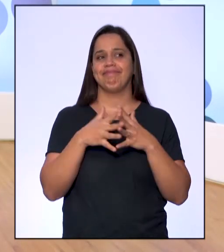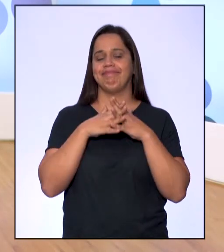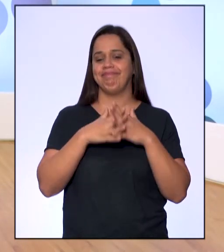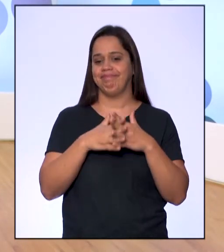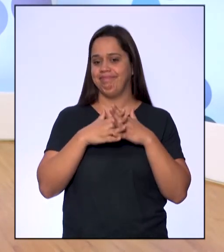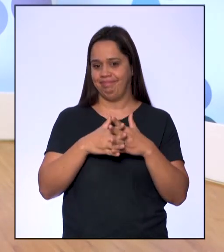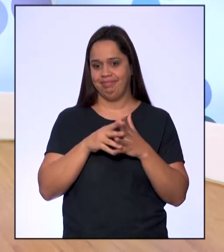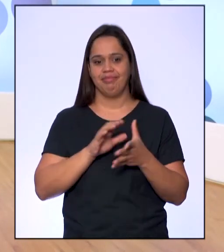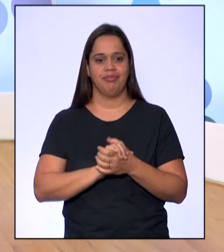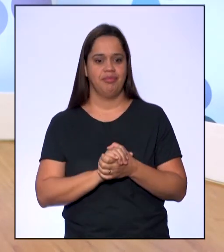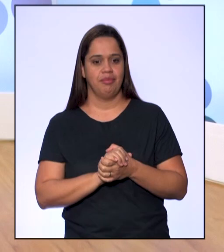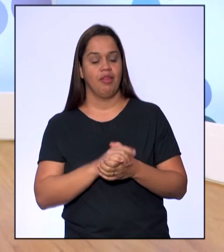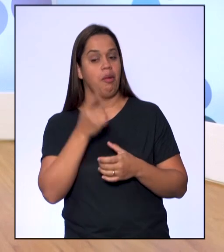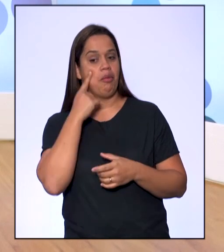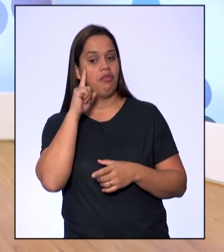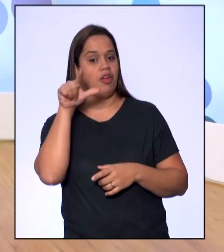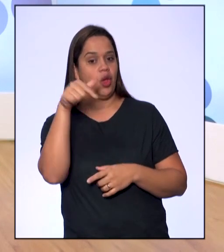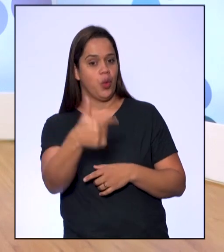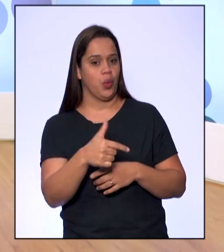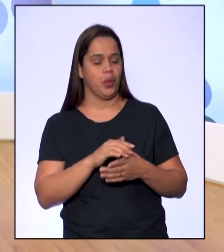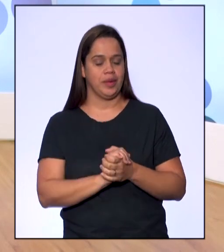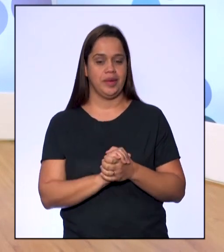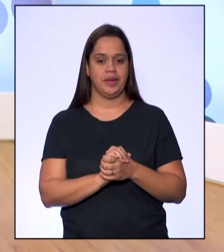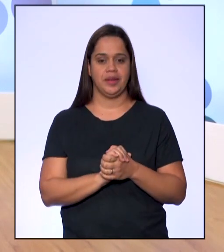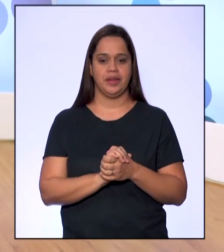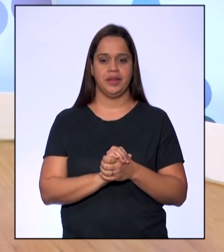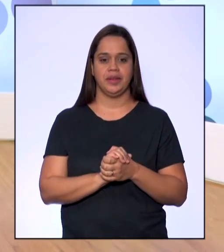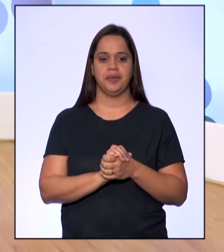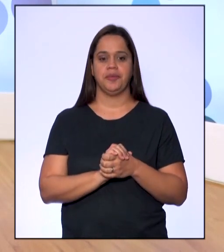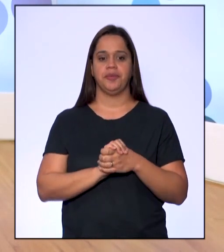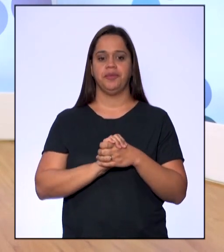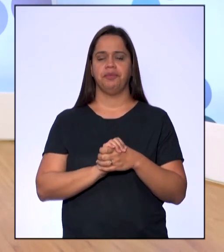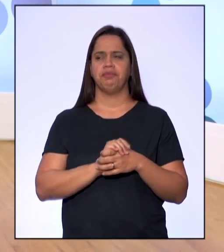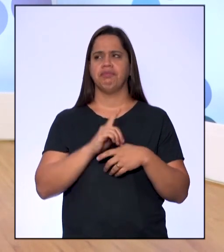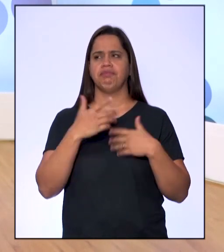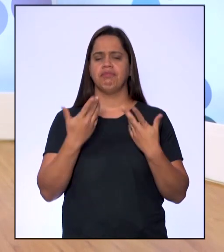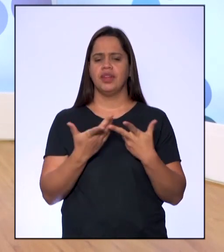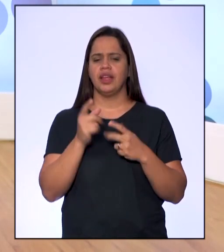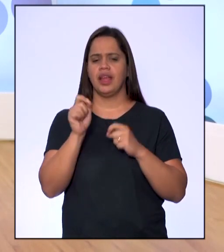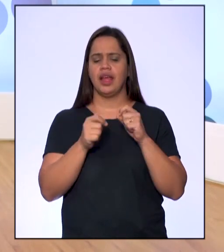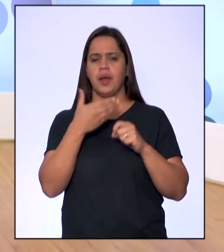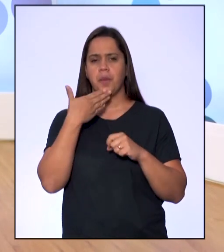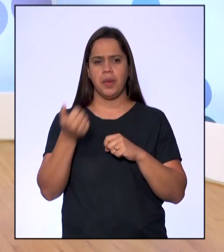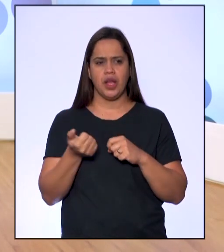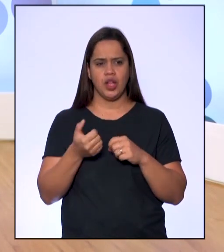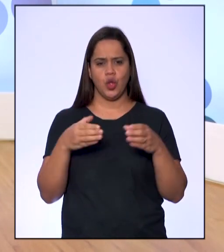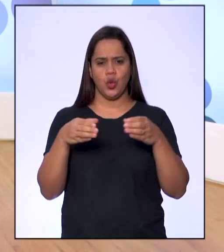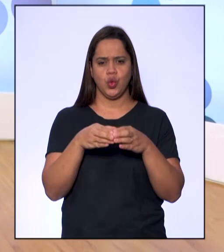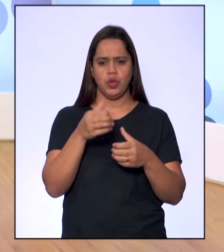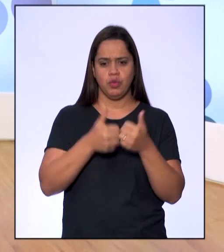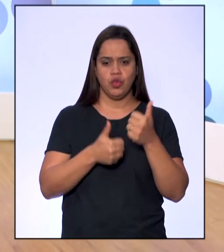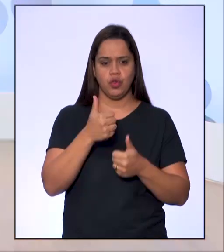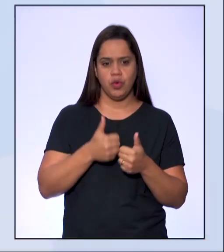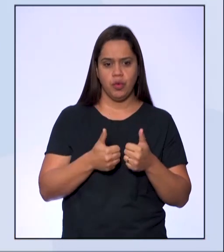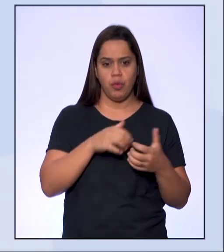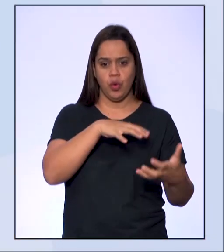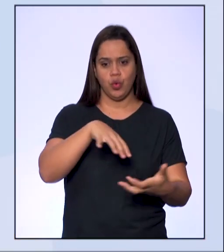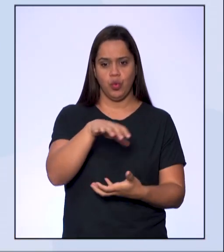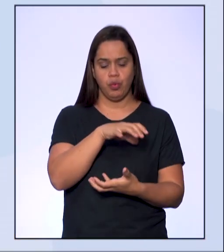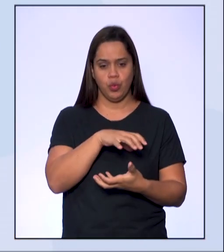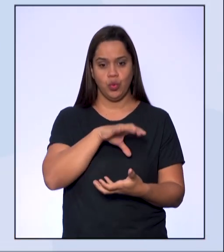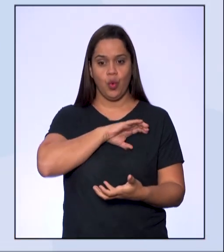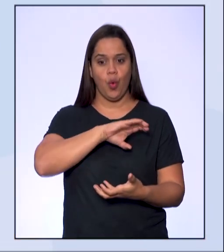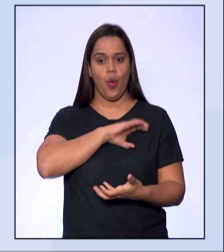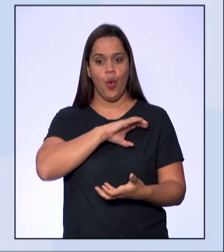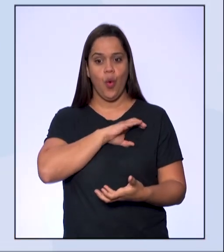lá. Então, vamos para uma outra. Vamos lá, Mônica. Quem é o melhor time de futebol do mundo? Corinthians ou São